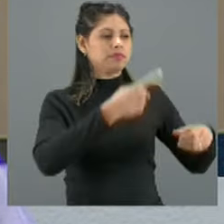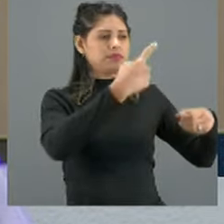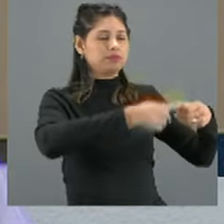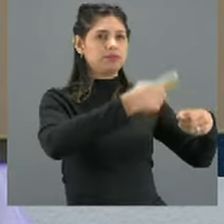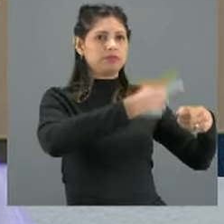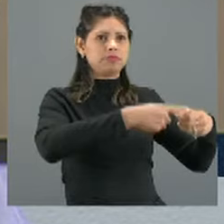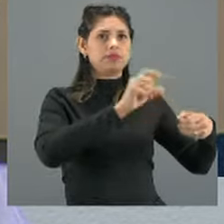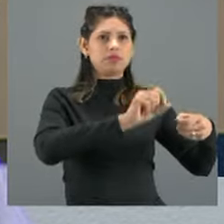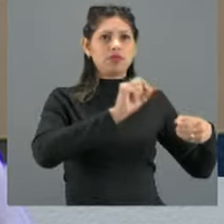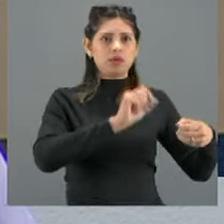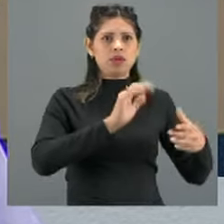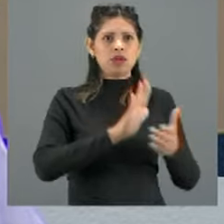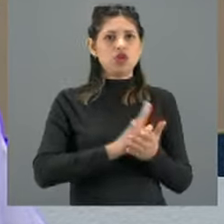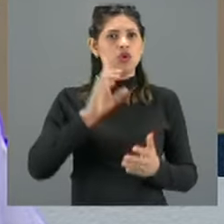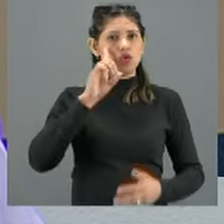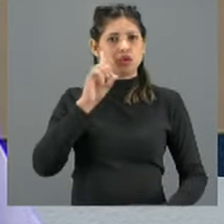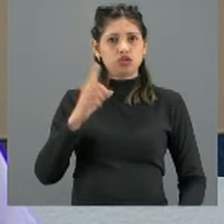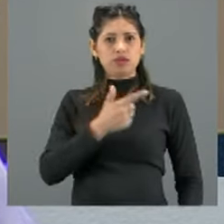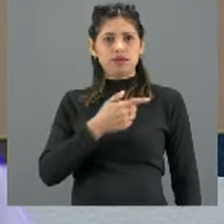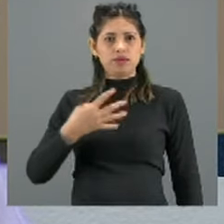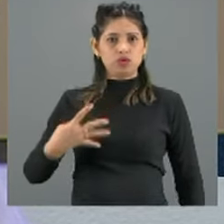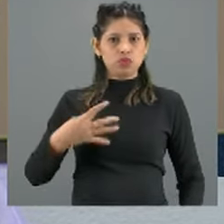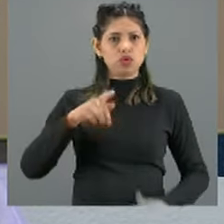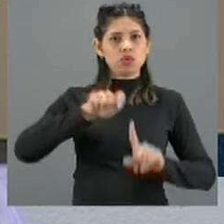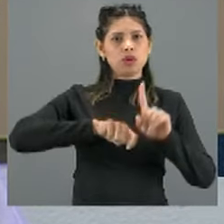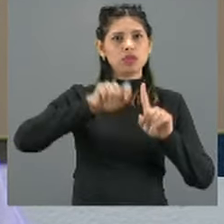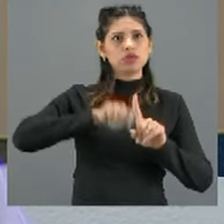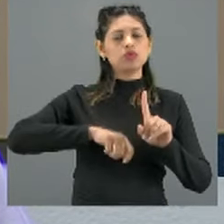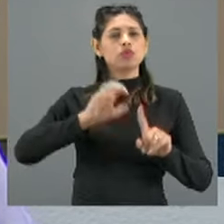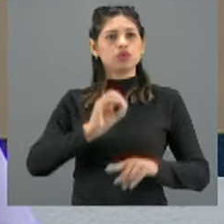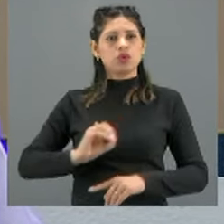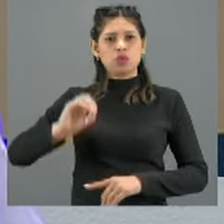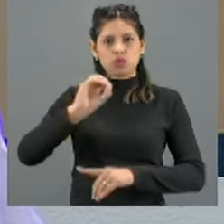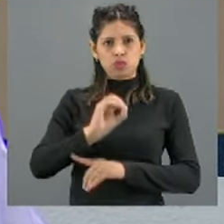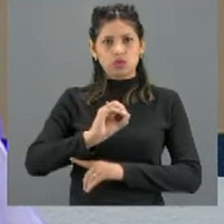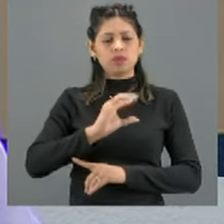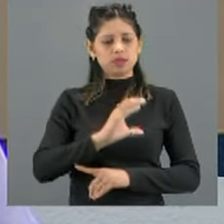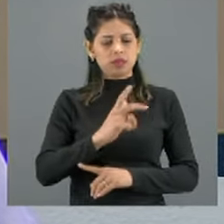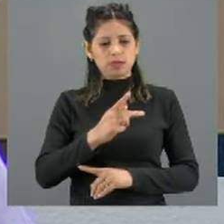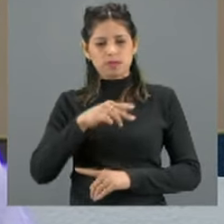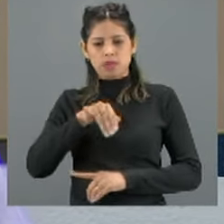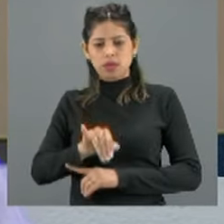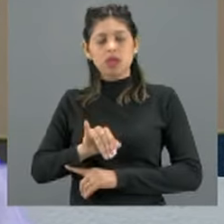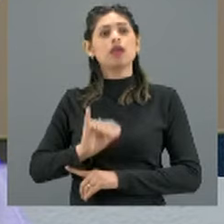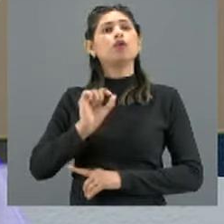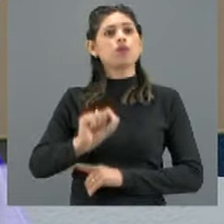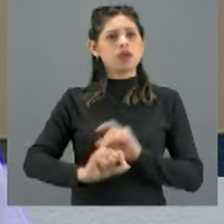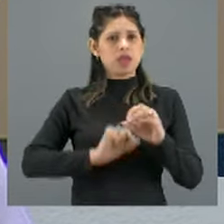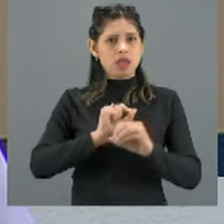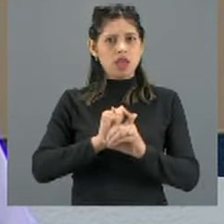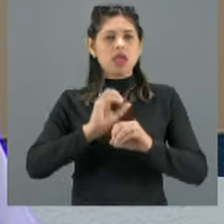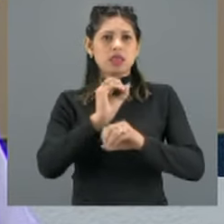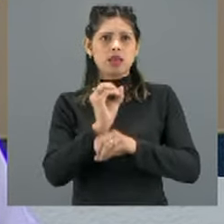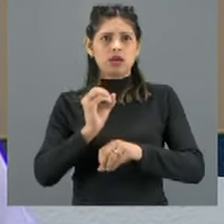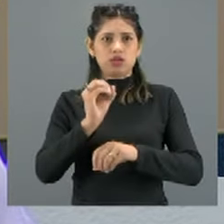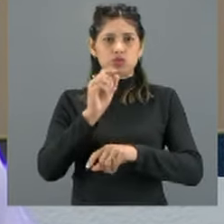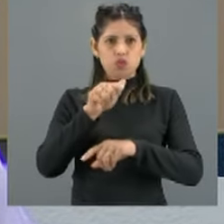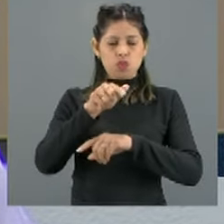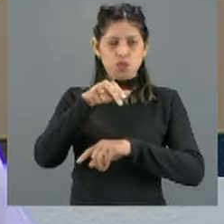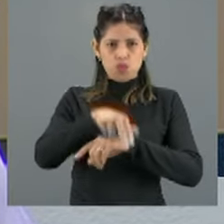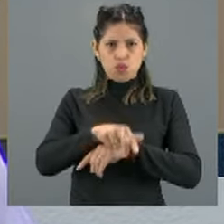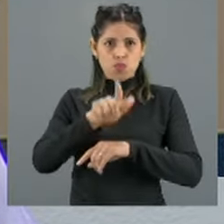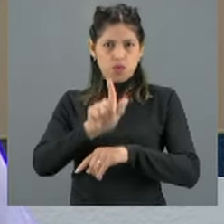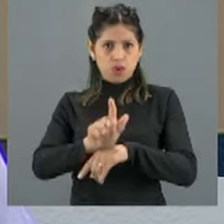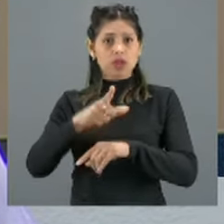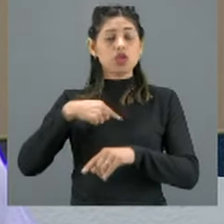2023. CPI das ONGs. O povo indígena do estado de Mato Grosso, nós, lideranças indígenas